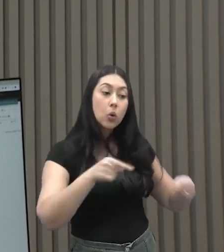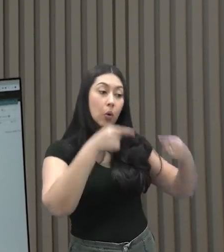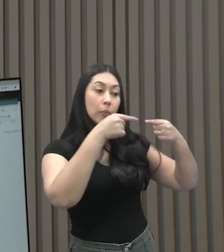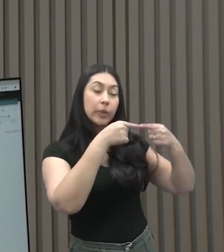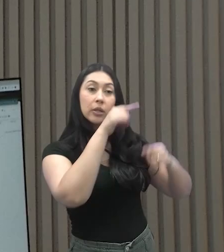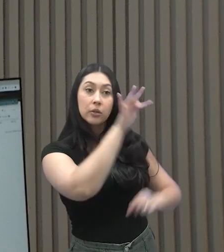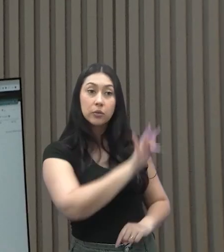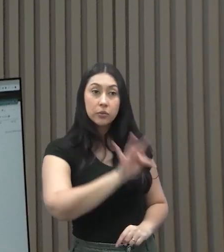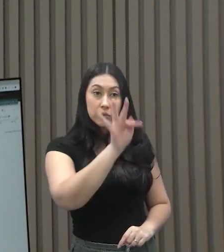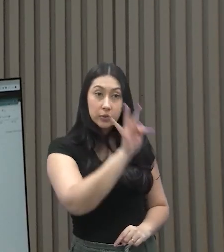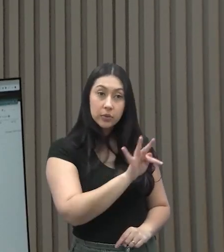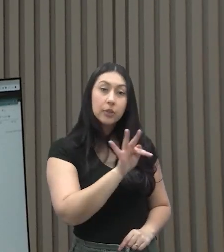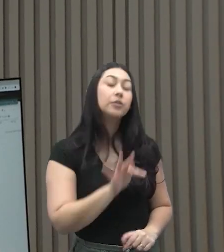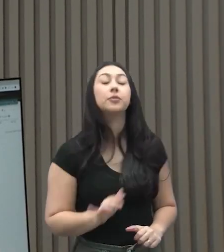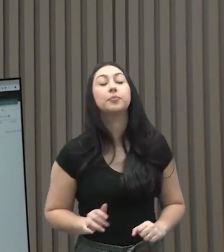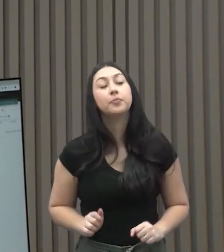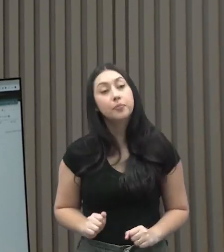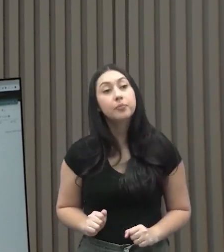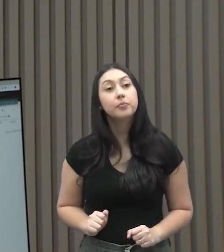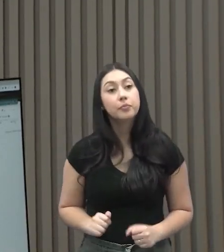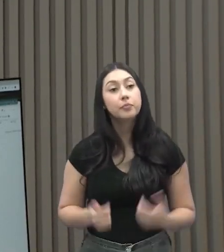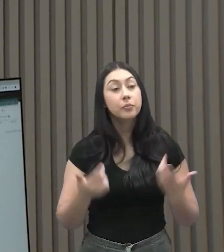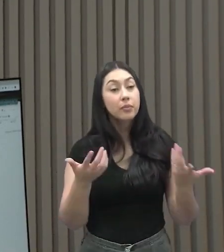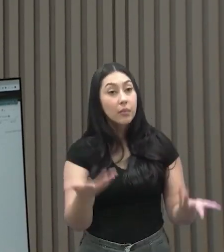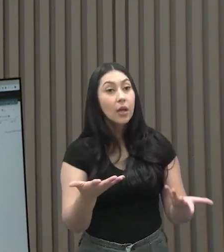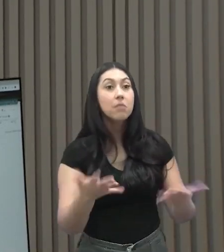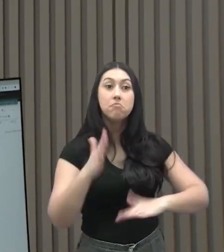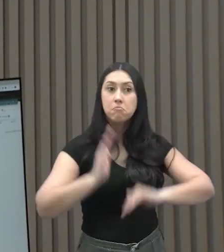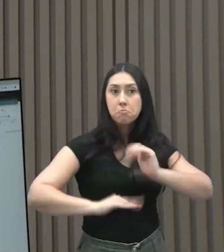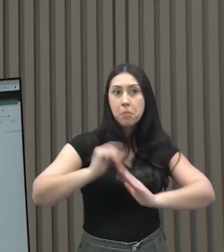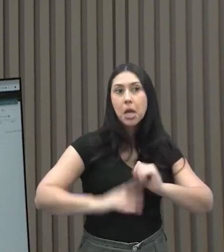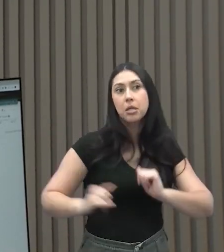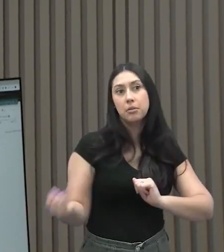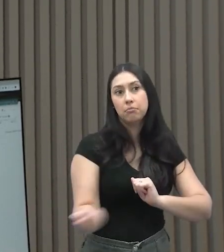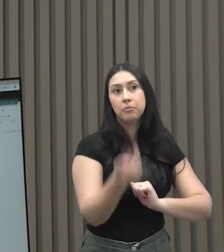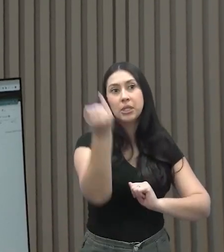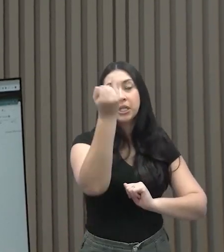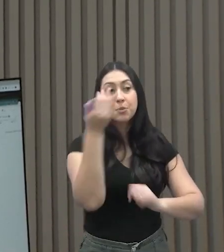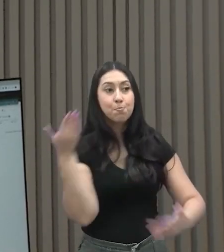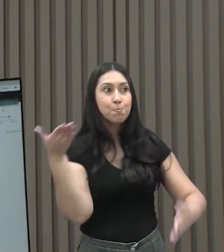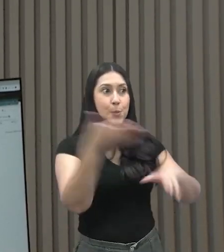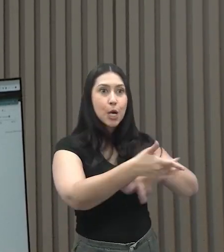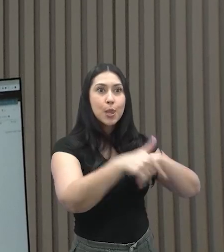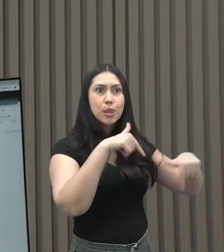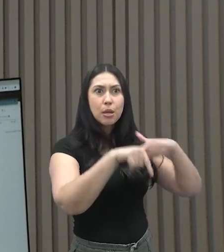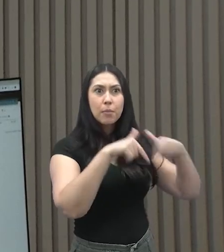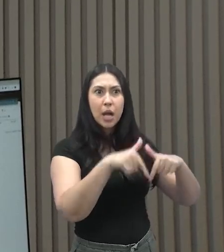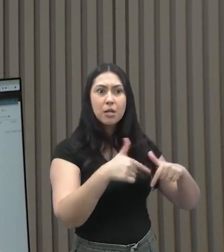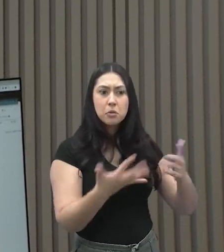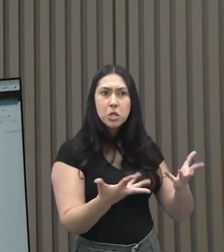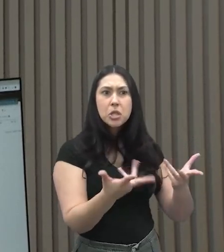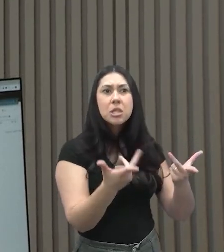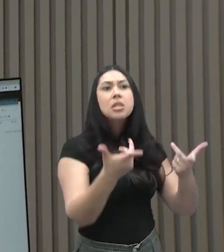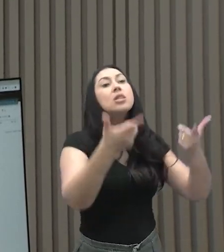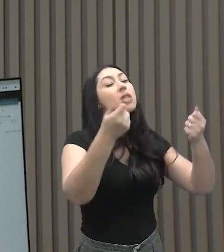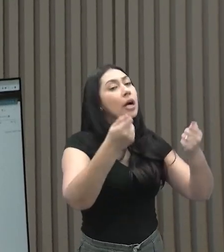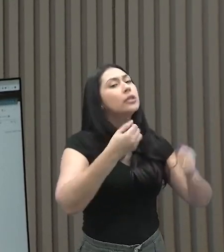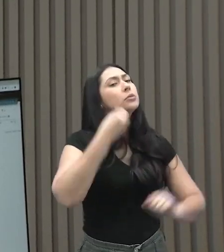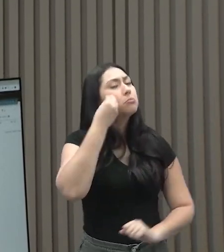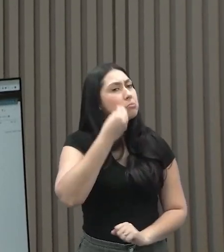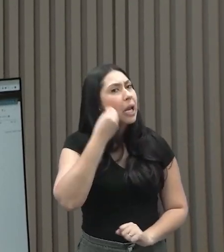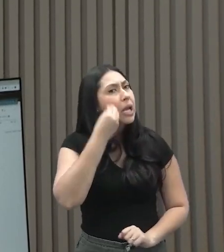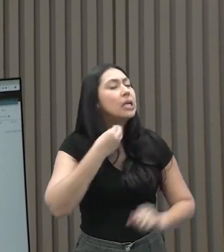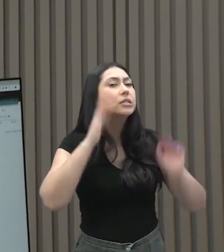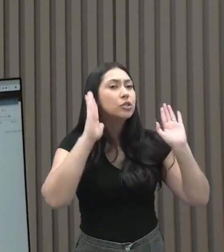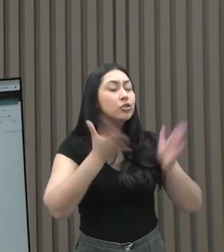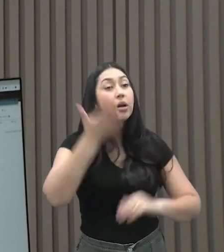formação que ele estiver em desenvolvimento na faculdade. Essa atividade é muito importante para que ele chegue ao mercado de trabalho melhor qualificado, né? Ele já chega com